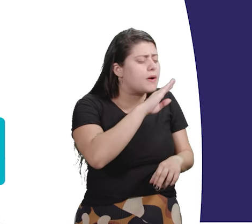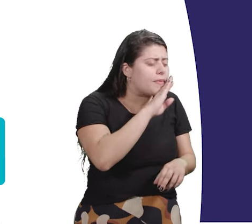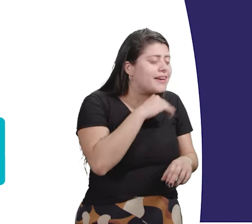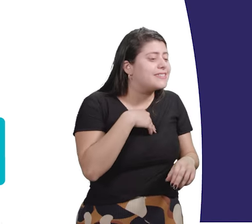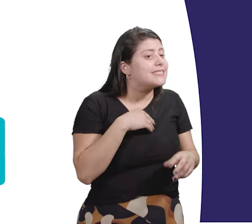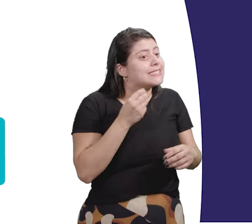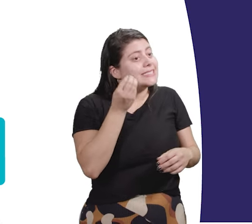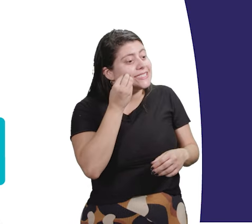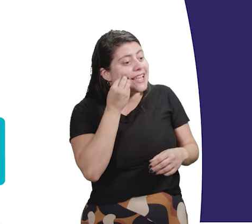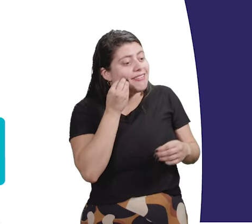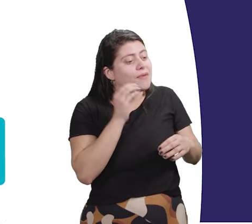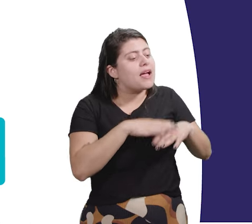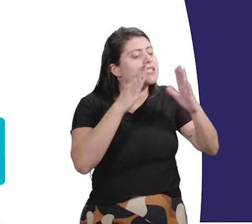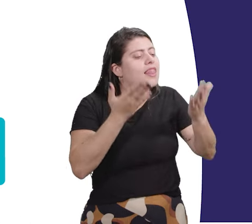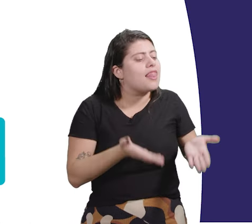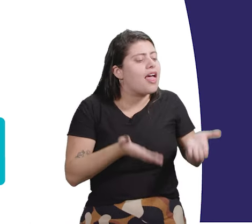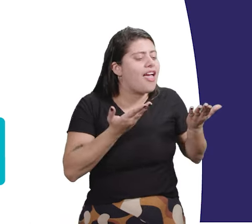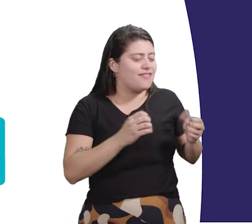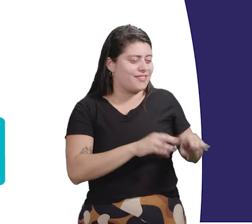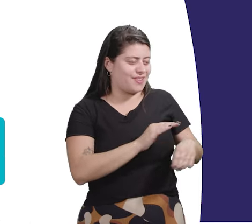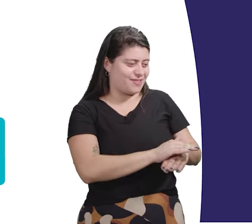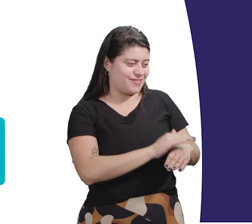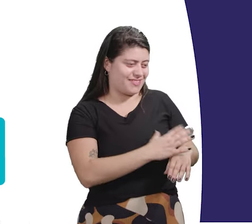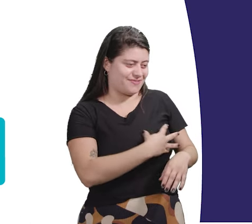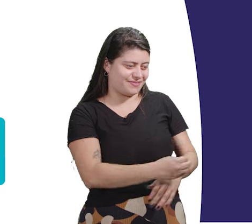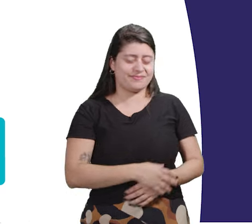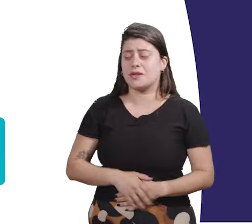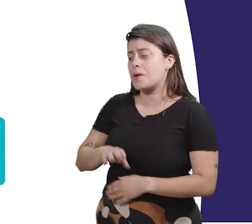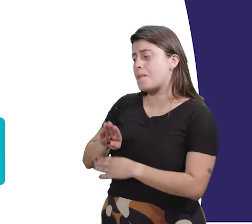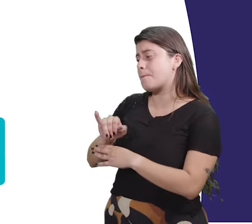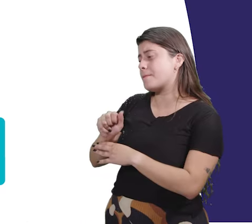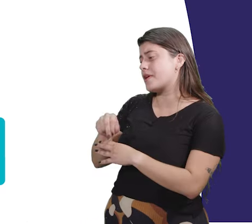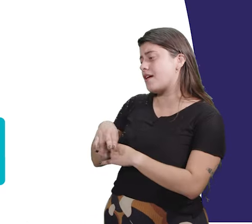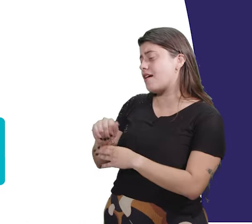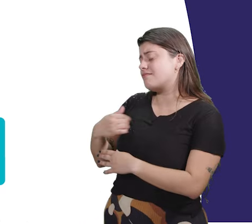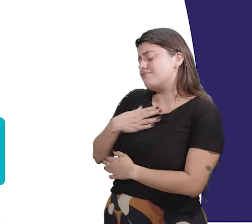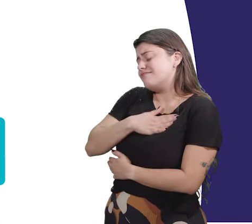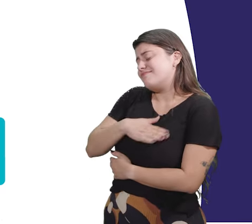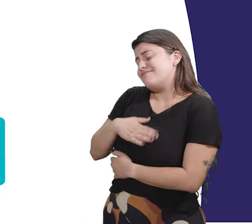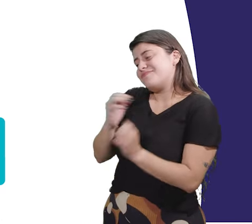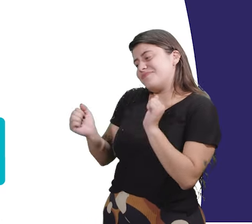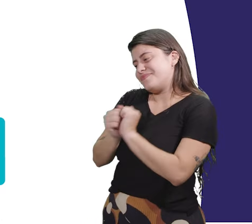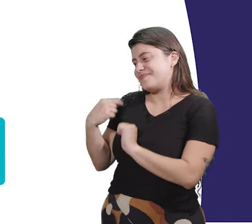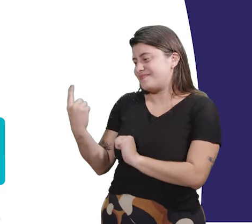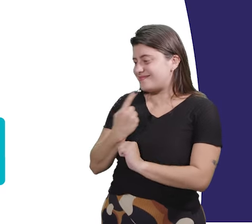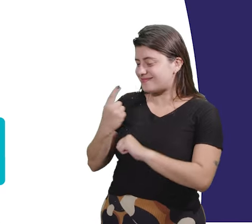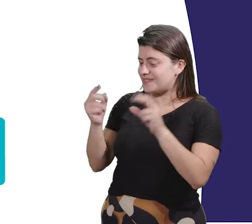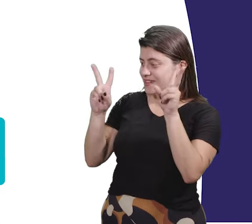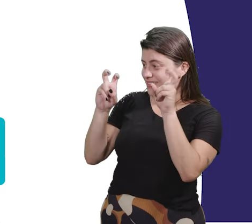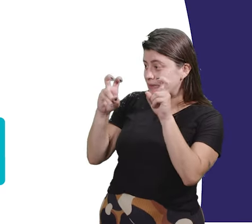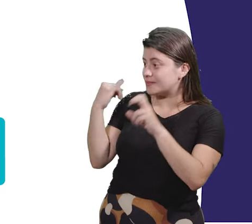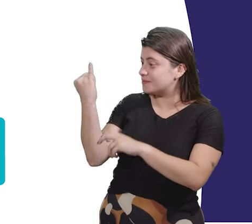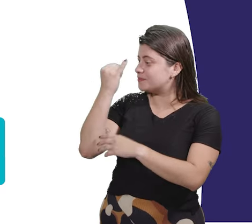leve. Obrigada. Bianca, um prazer ter você aqui com a gente nessa conversa tão importante, né? Obrigada pela